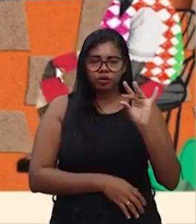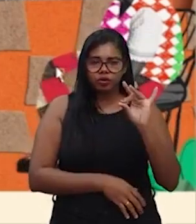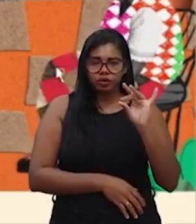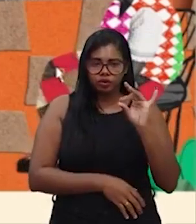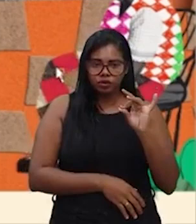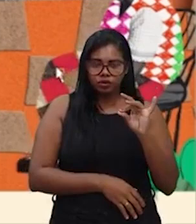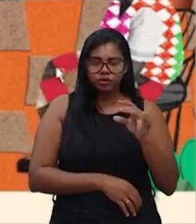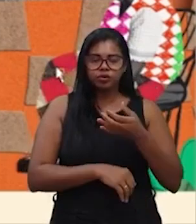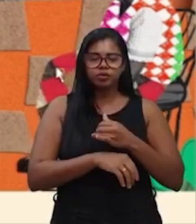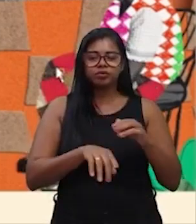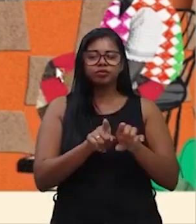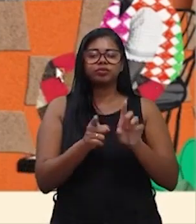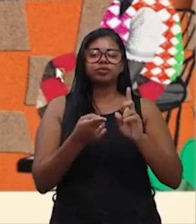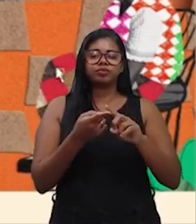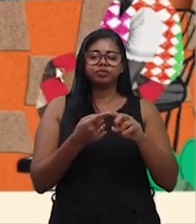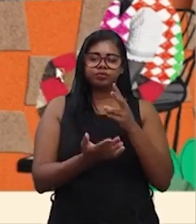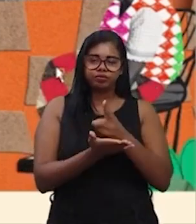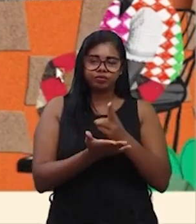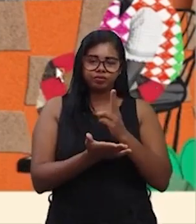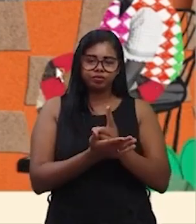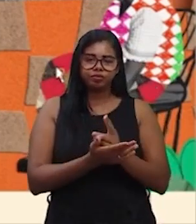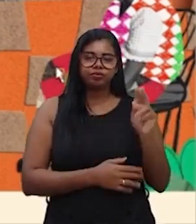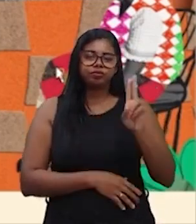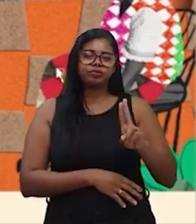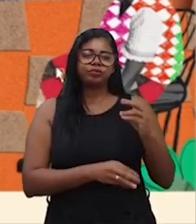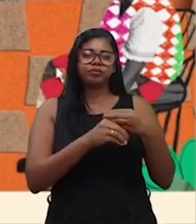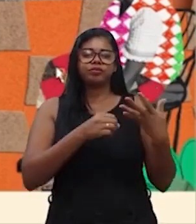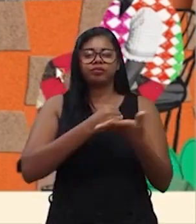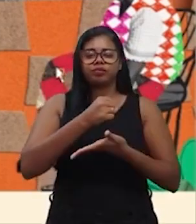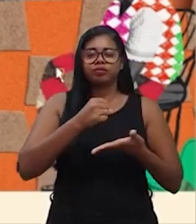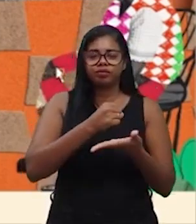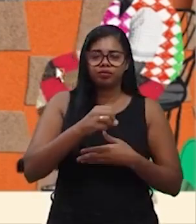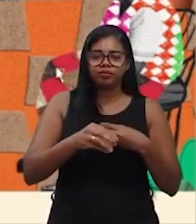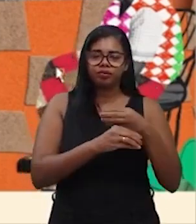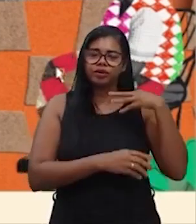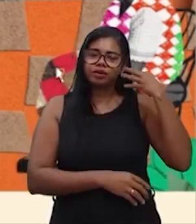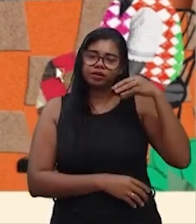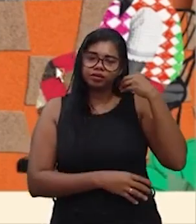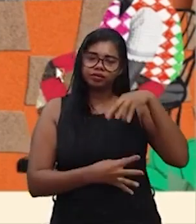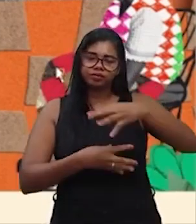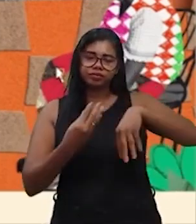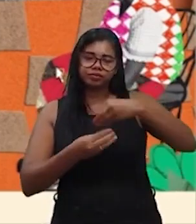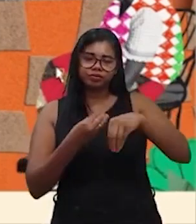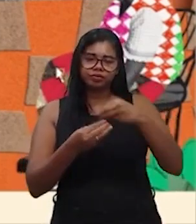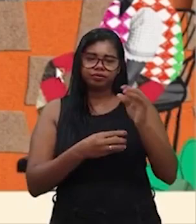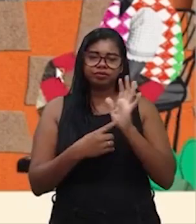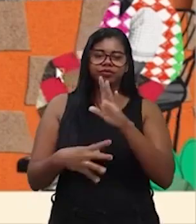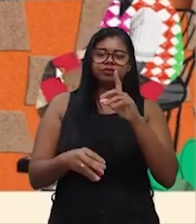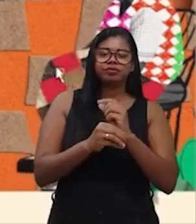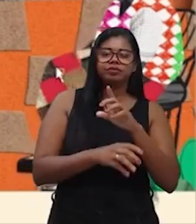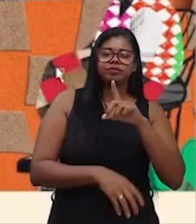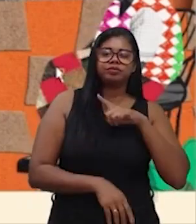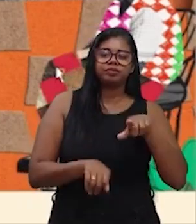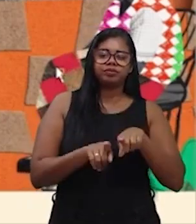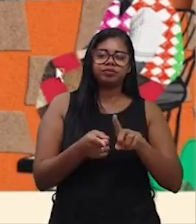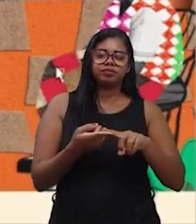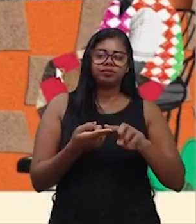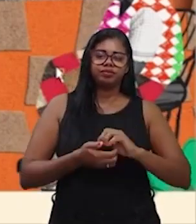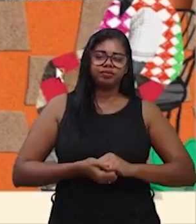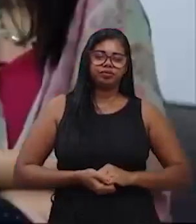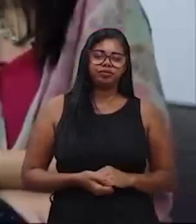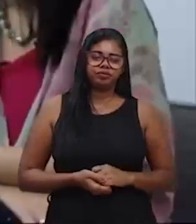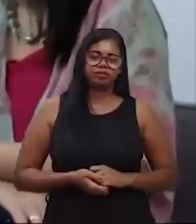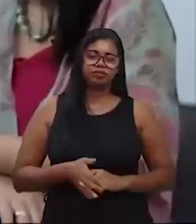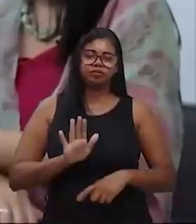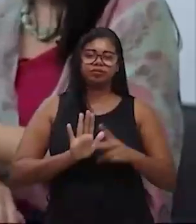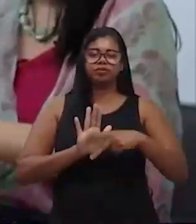como essa do lado direito, mas sempre utilizando como base essas experimentações manuais que ela teve. Então, a